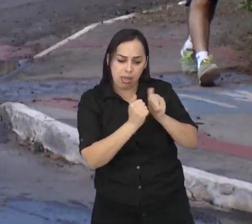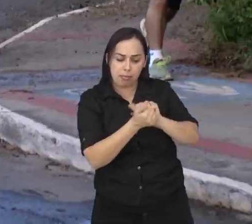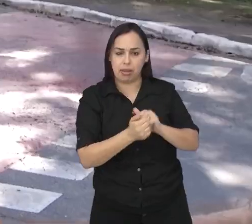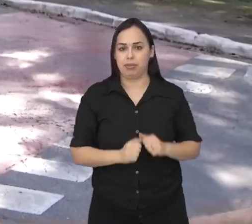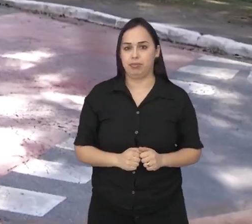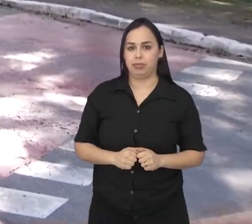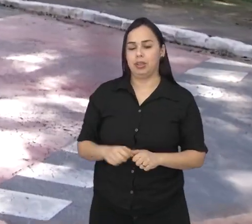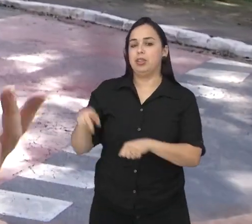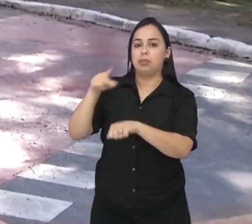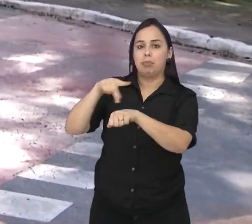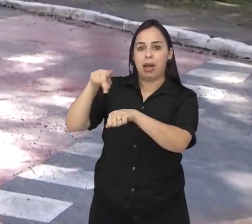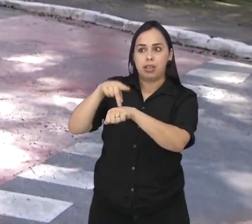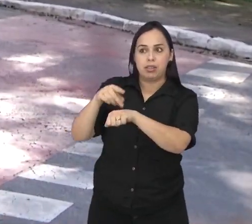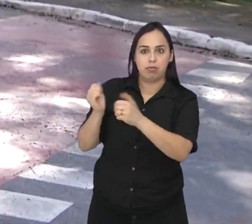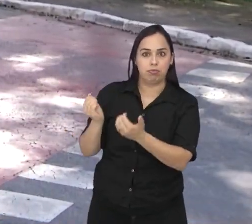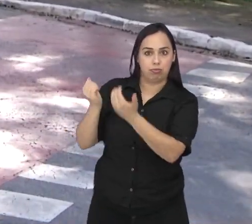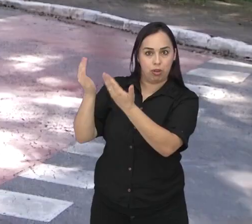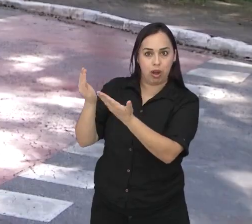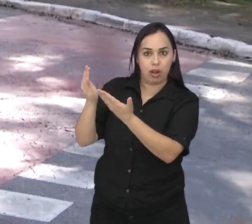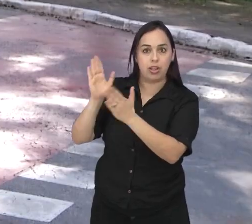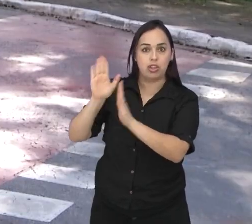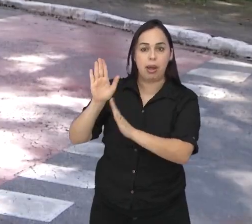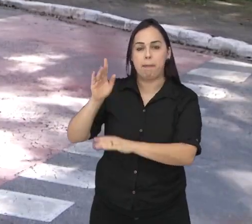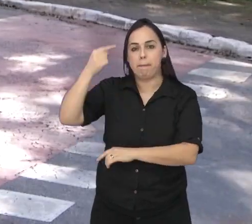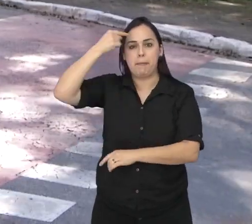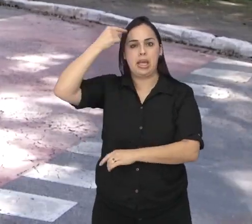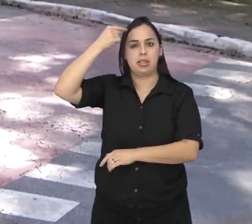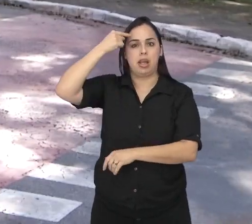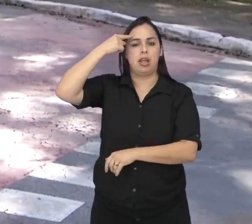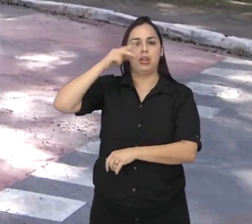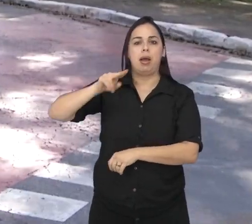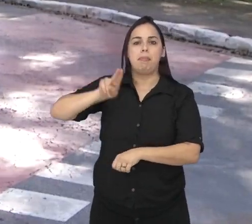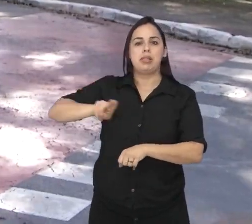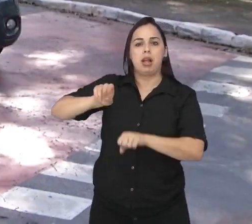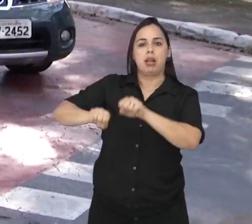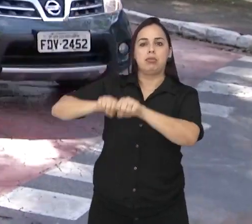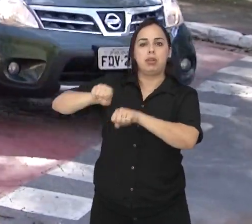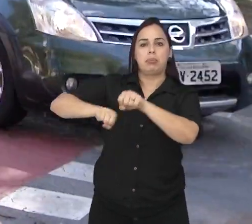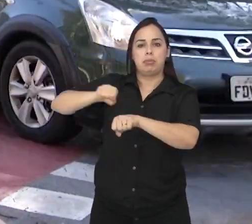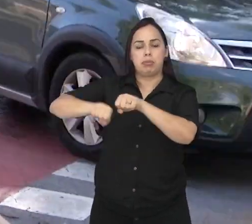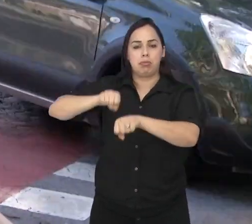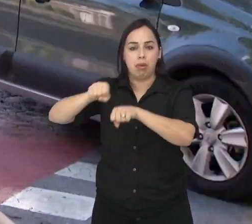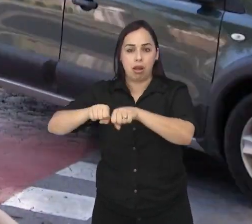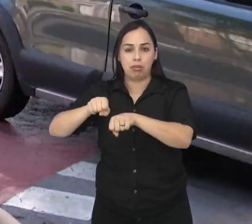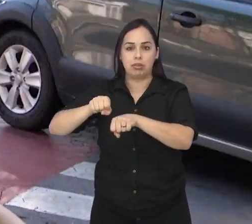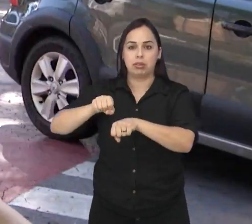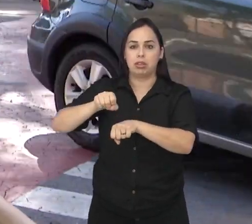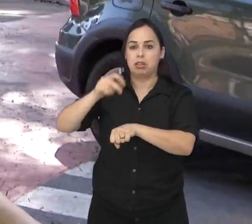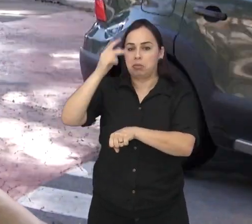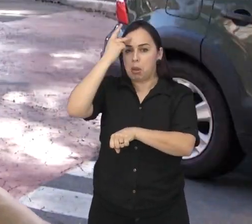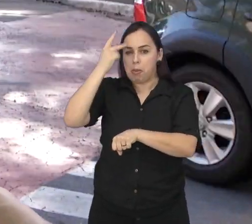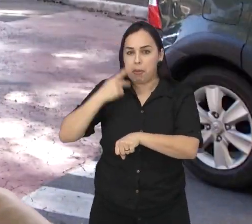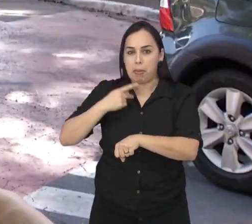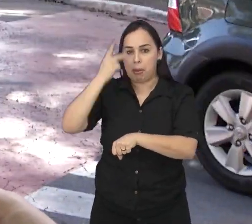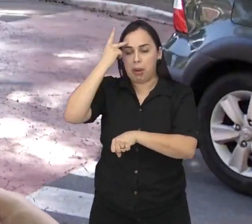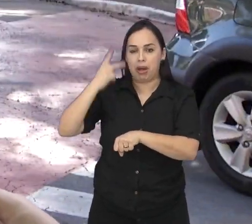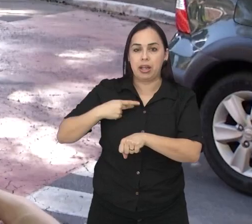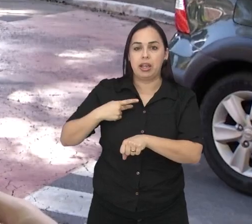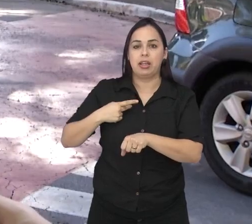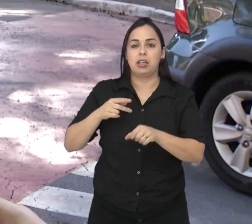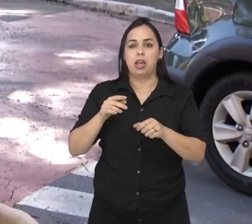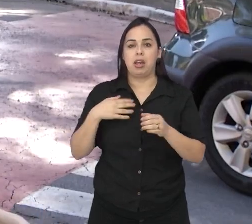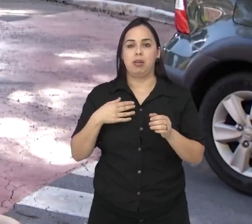urbanos. Nos países mais desenvolvidos, né, já vem se priorizando já o uso do transporte individual, de transportes